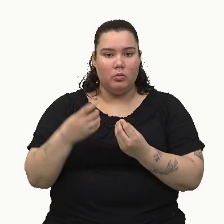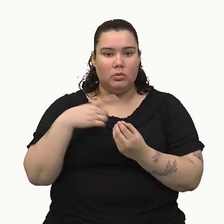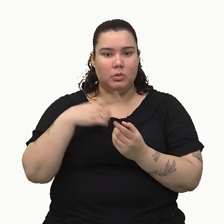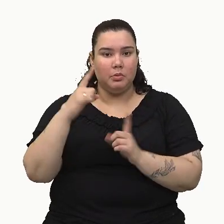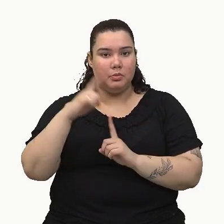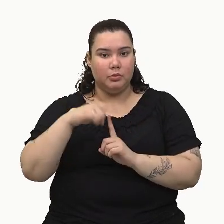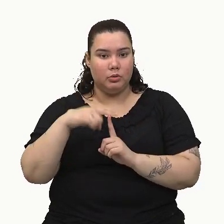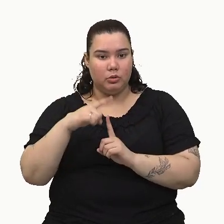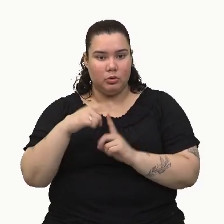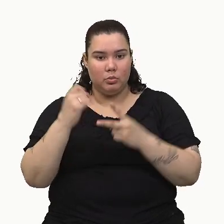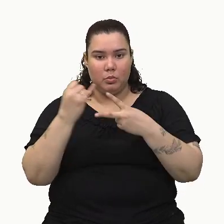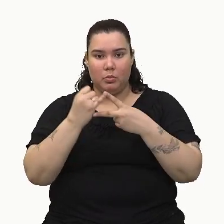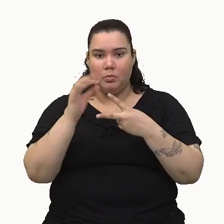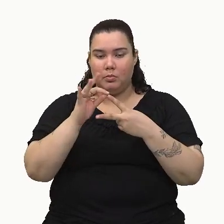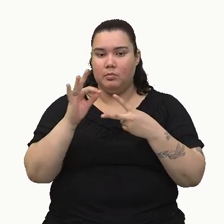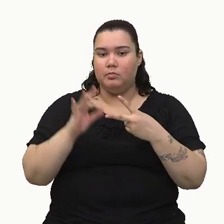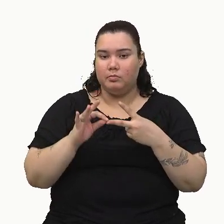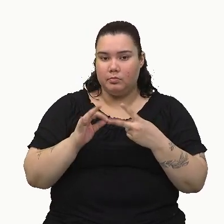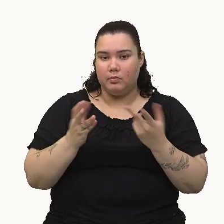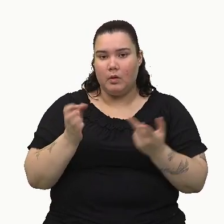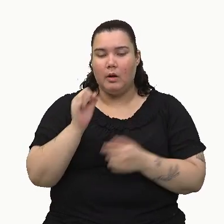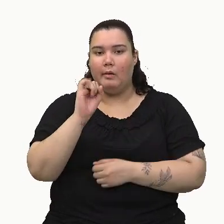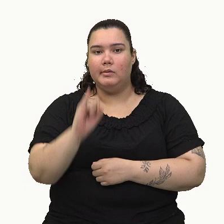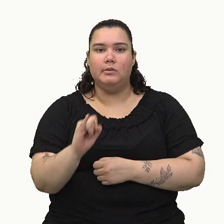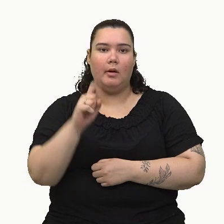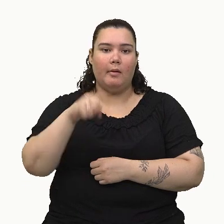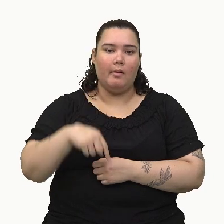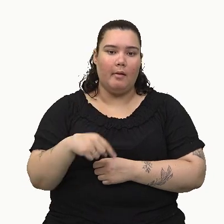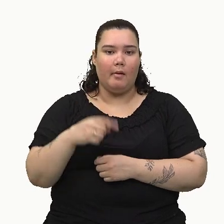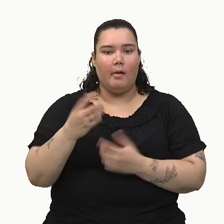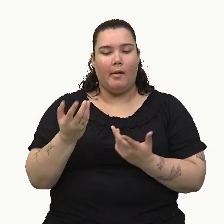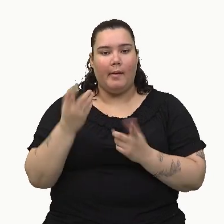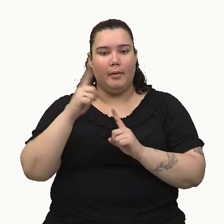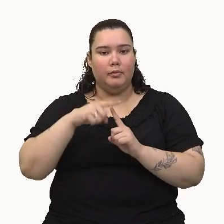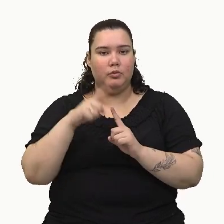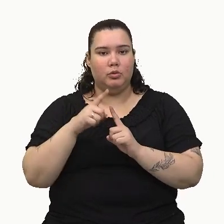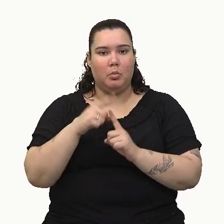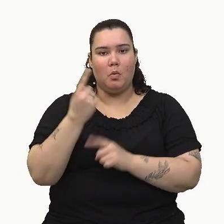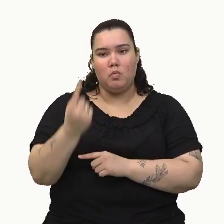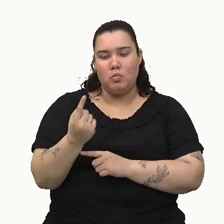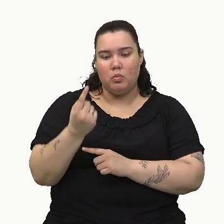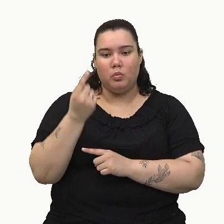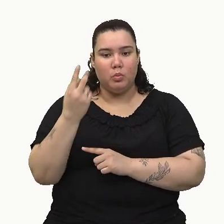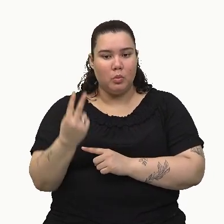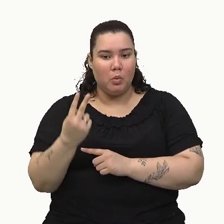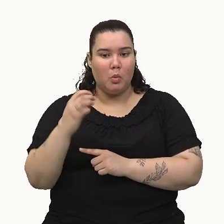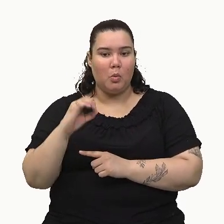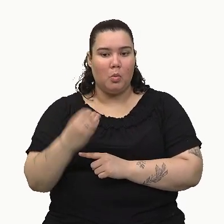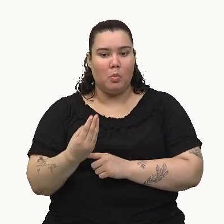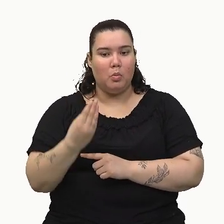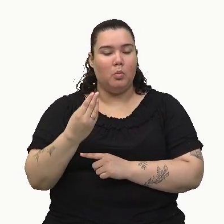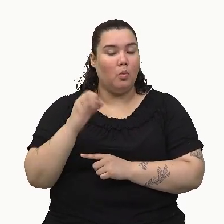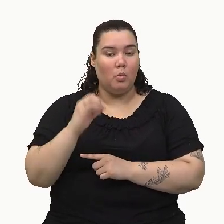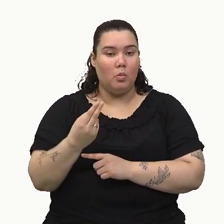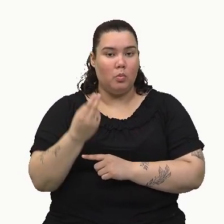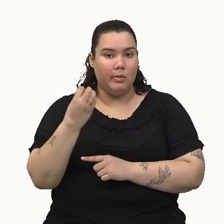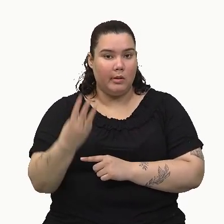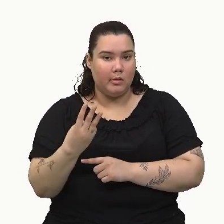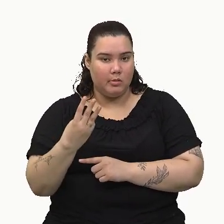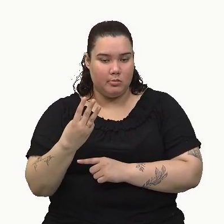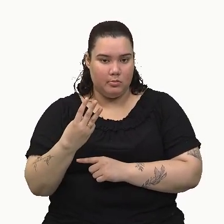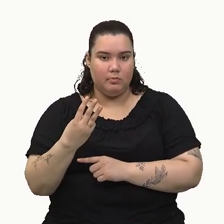do polinômio? Ou seja, se ele é monômio, se é binômio, se é trinômio, enfim. Não se esqueçam